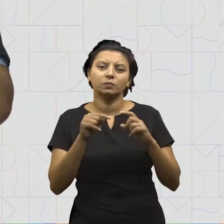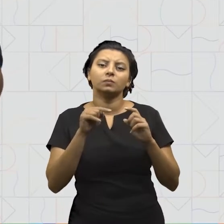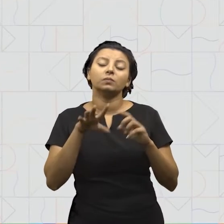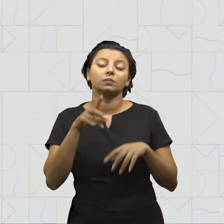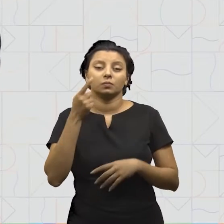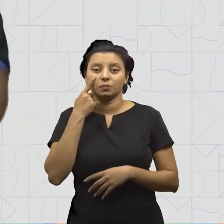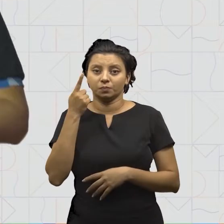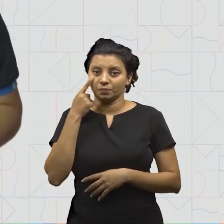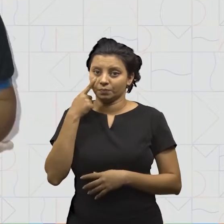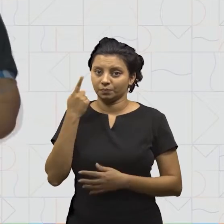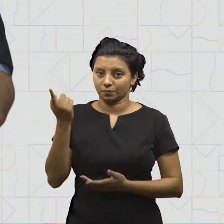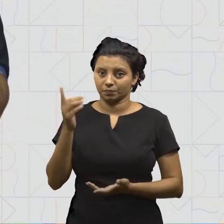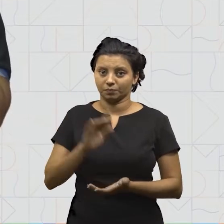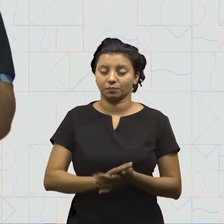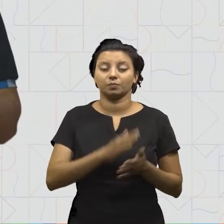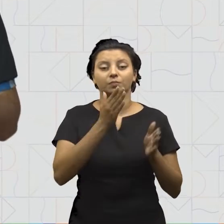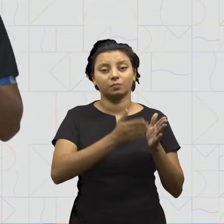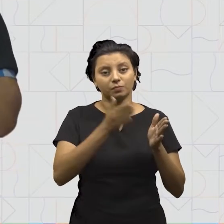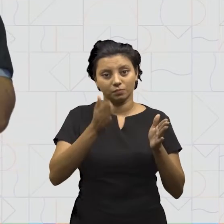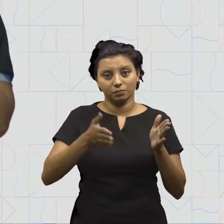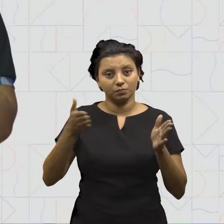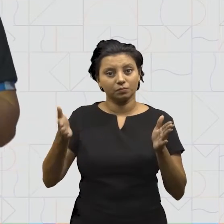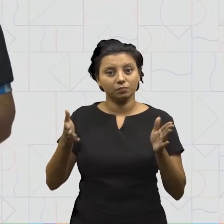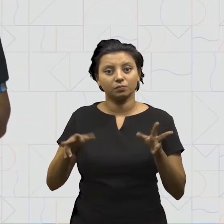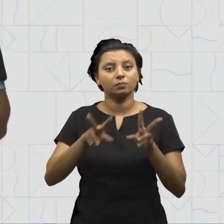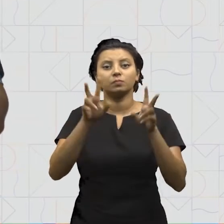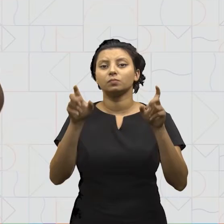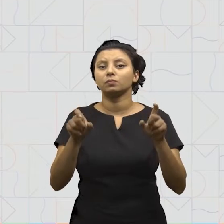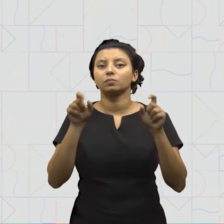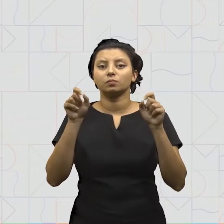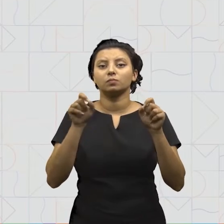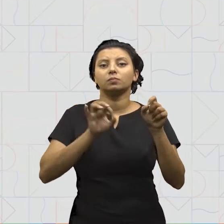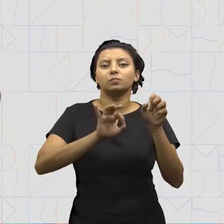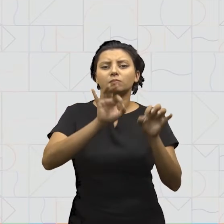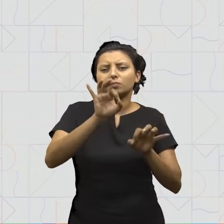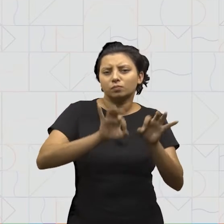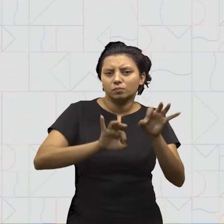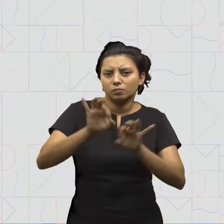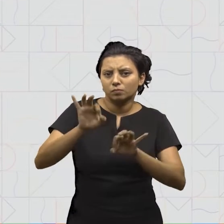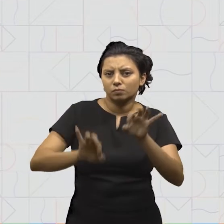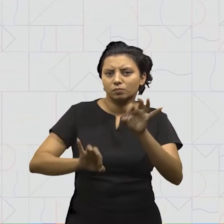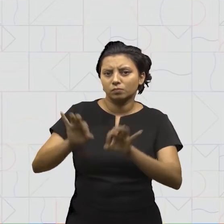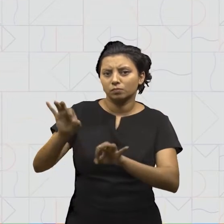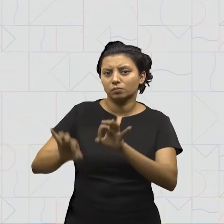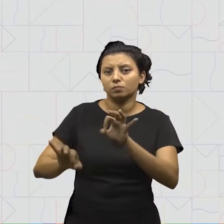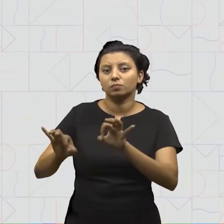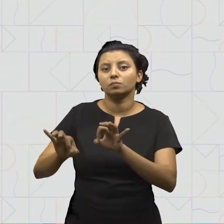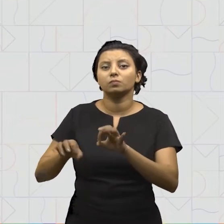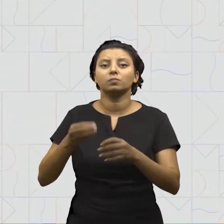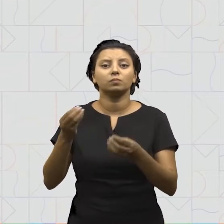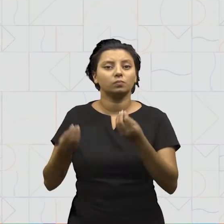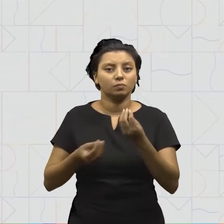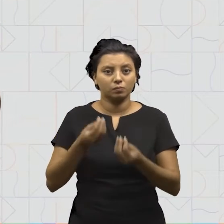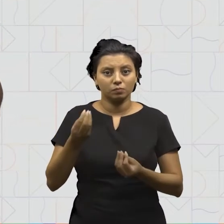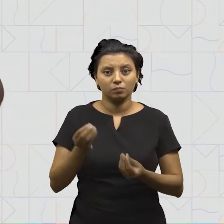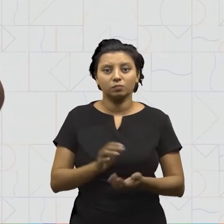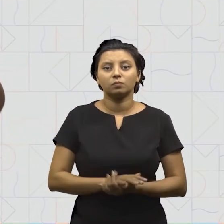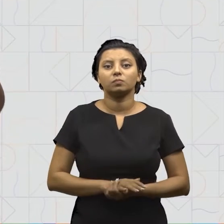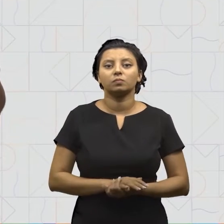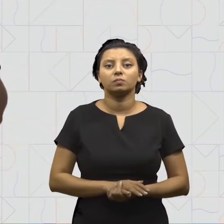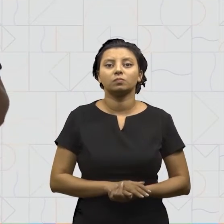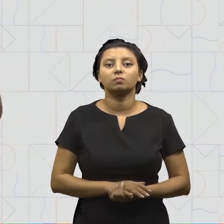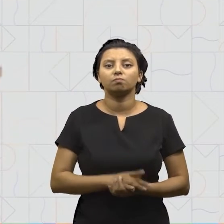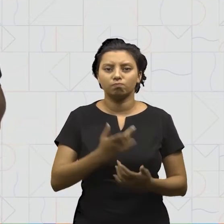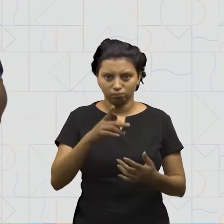dúvida, olha só, uma sequência nada mais é do que uma ordem. É uma forma de organização